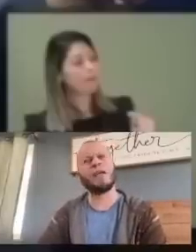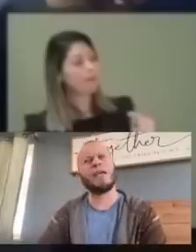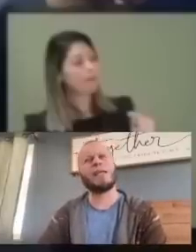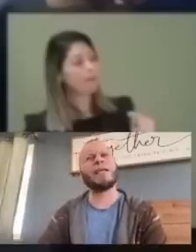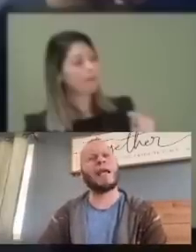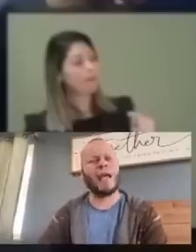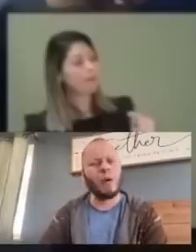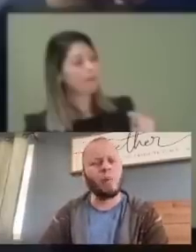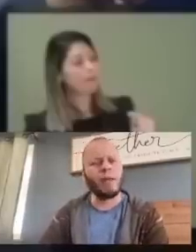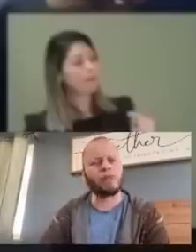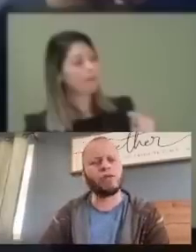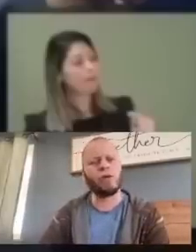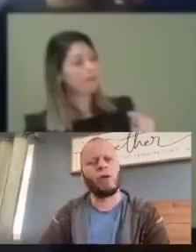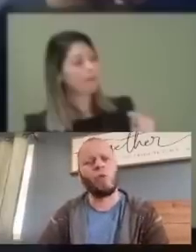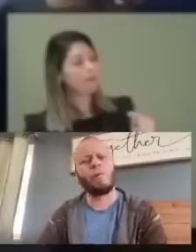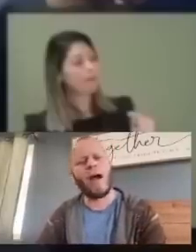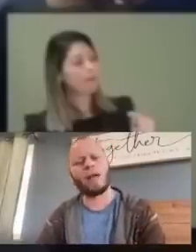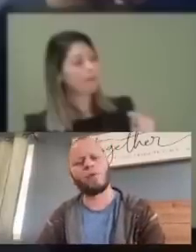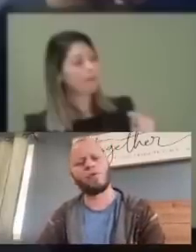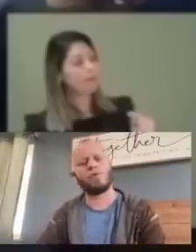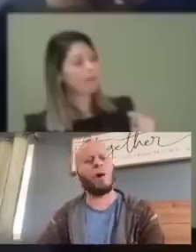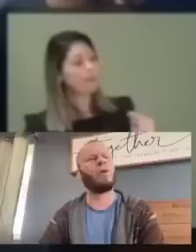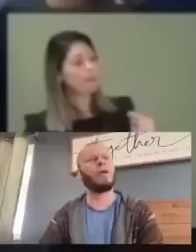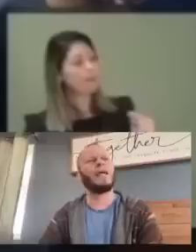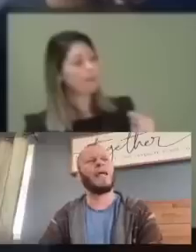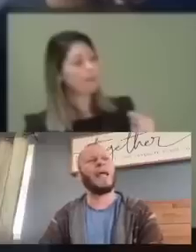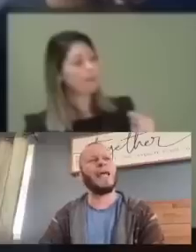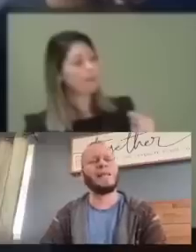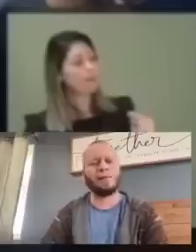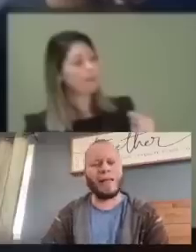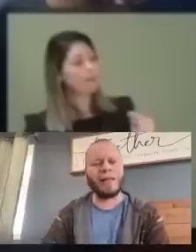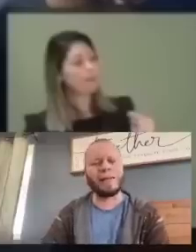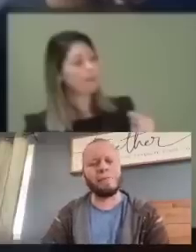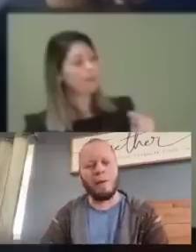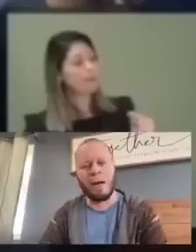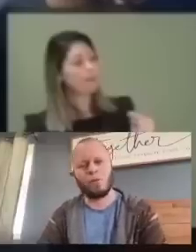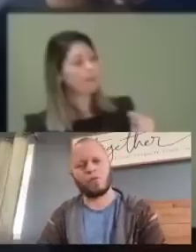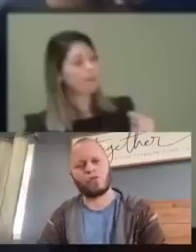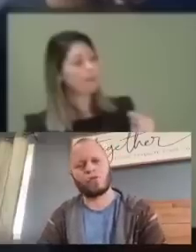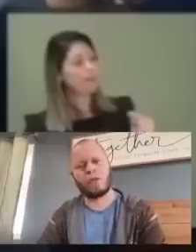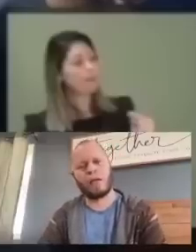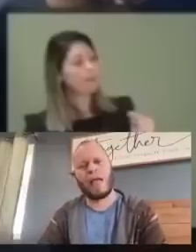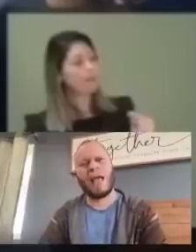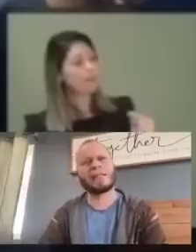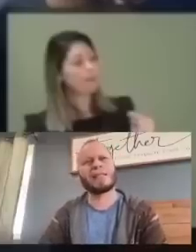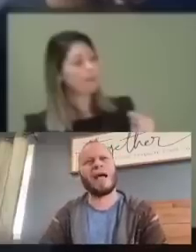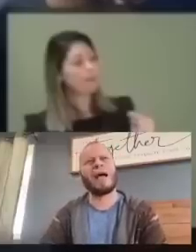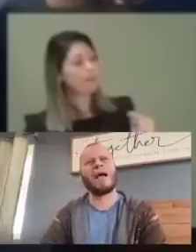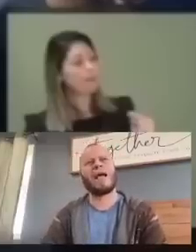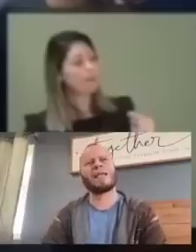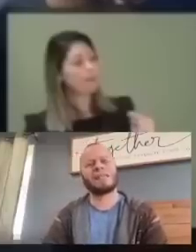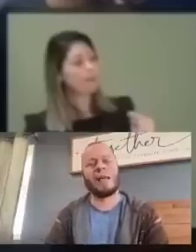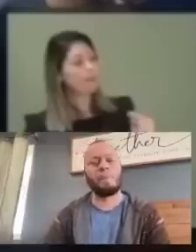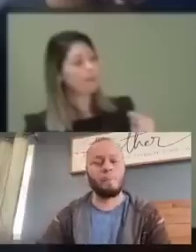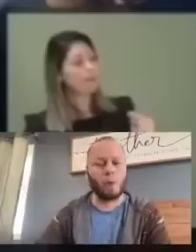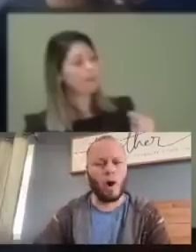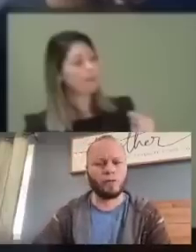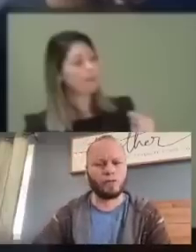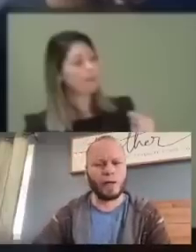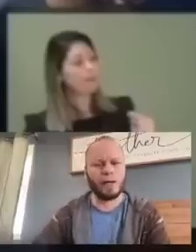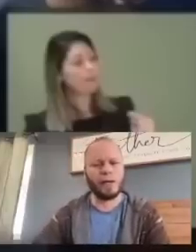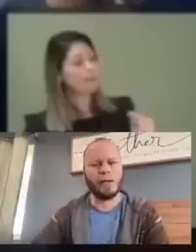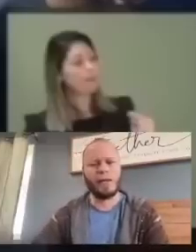acha que realmente o Marcos do Val ele tem em mãos essa essa